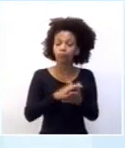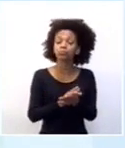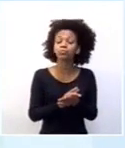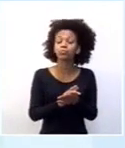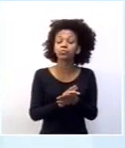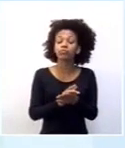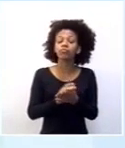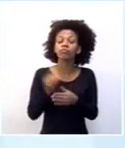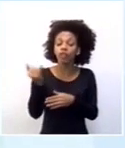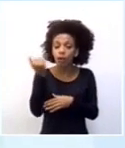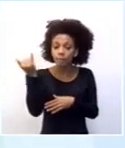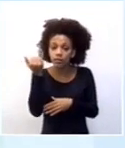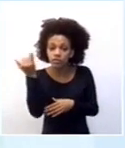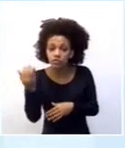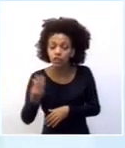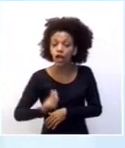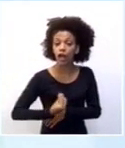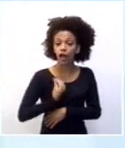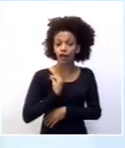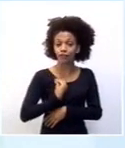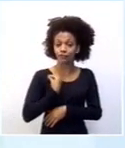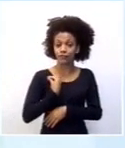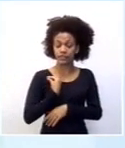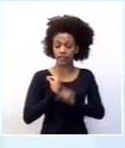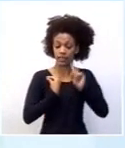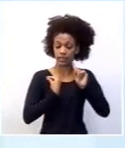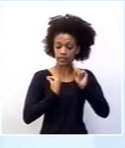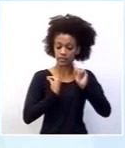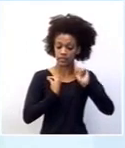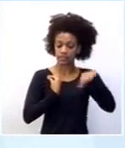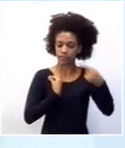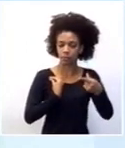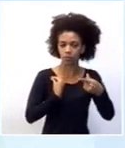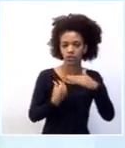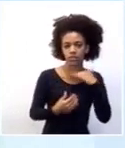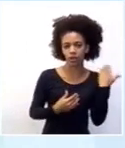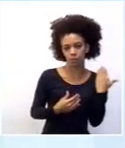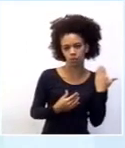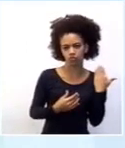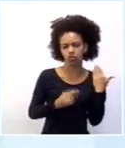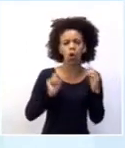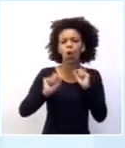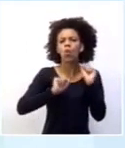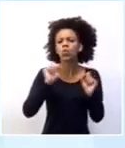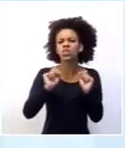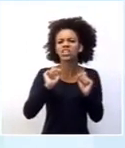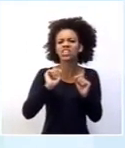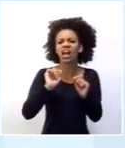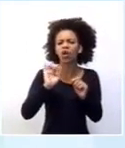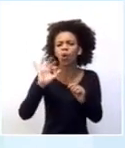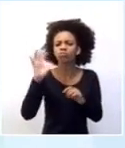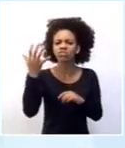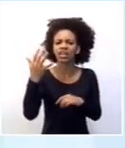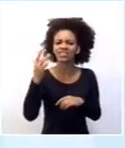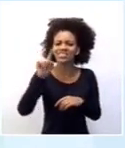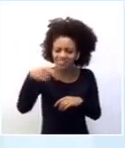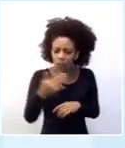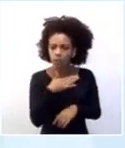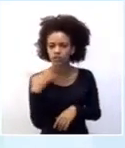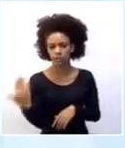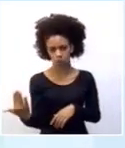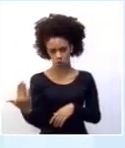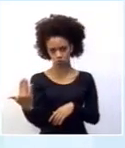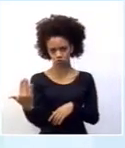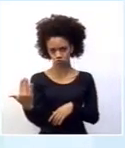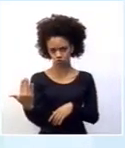a questão da vida pós-morte, tá bom? A vida pós-morte é um ponto fundamental da religião egípcia e